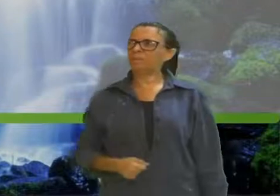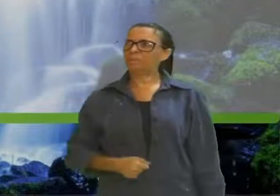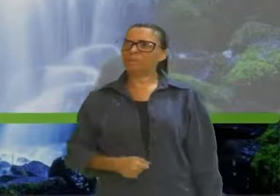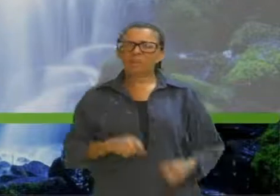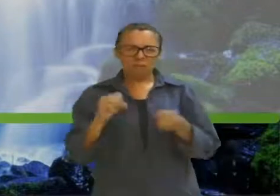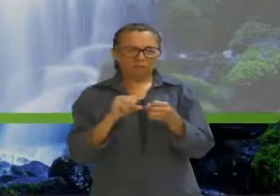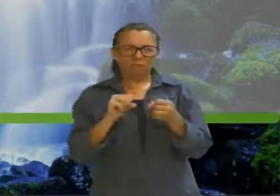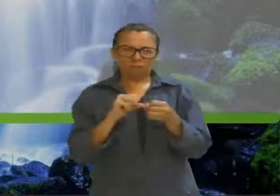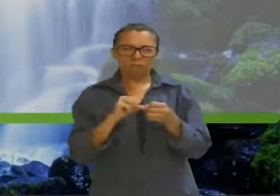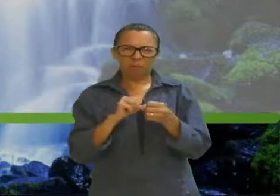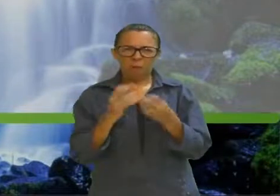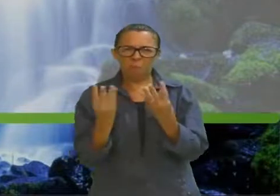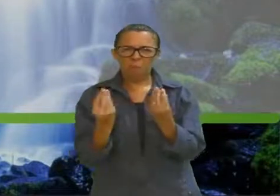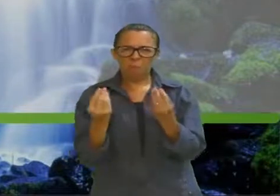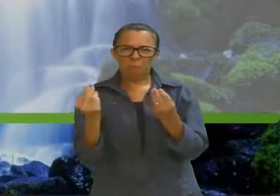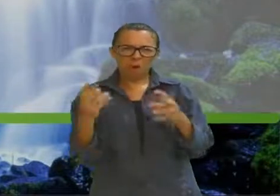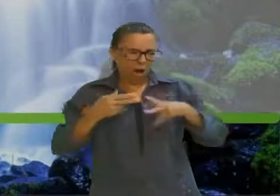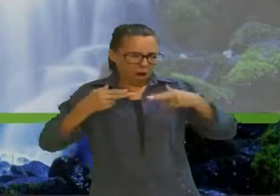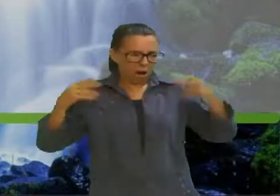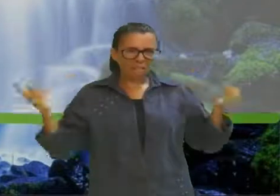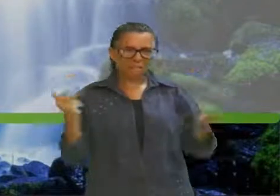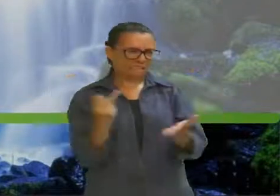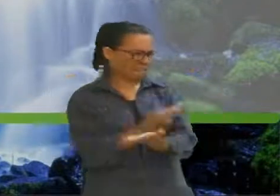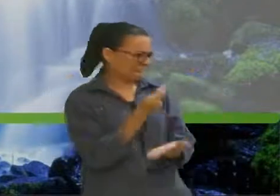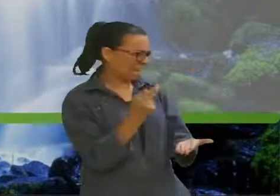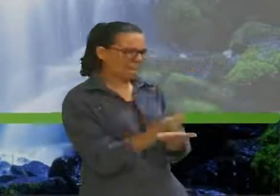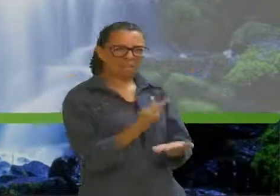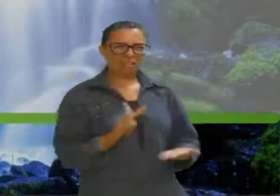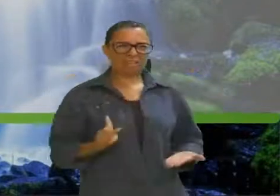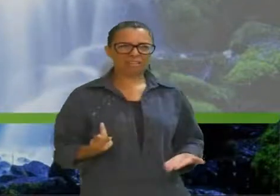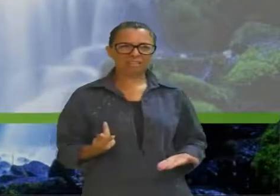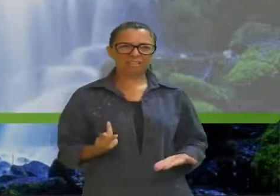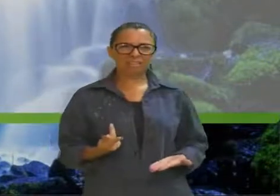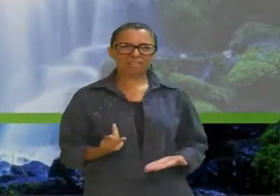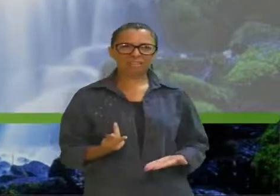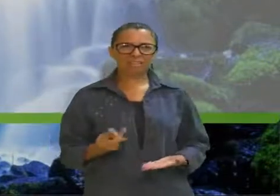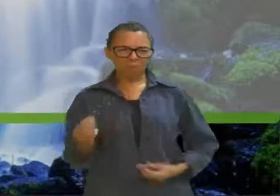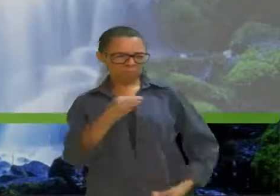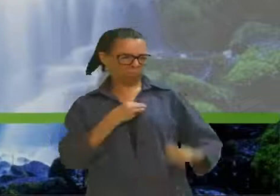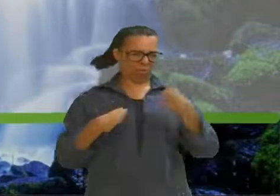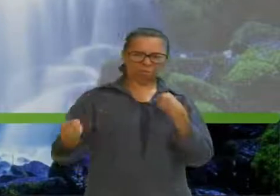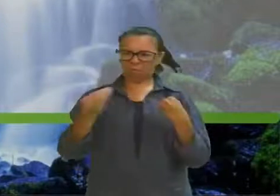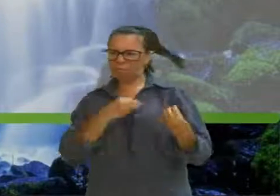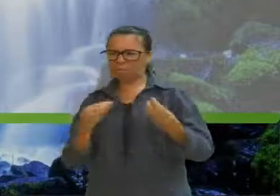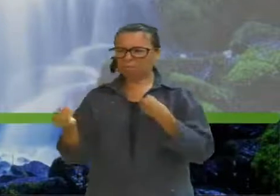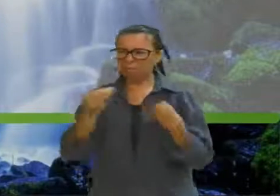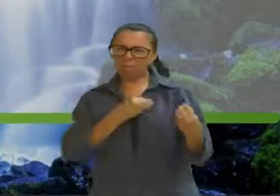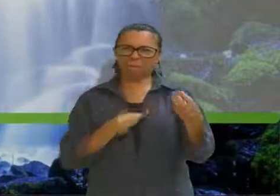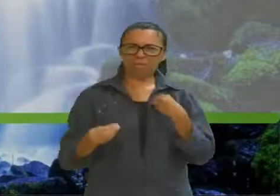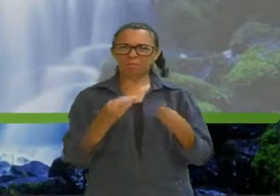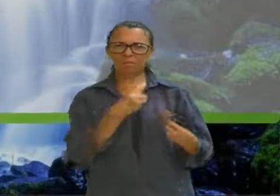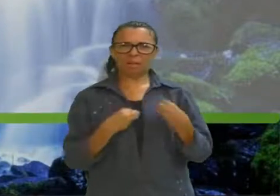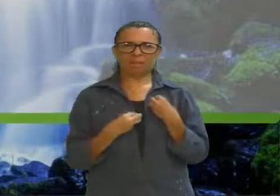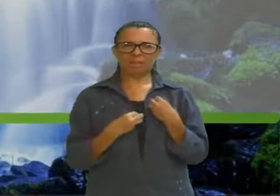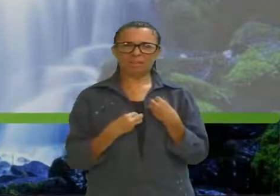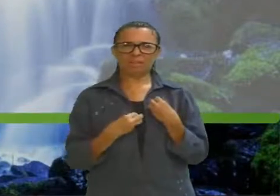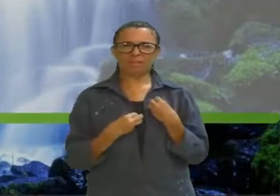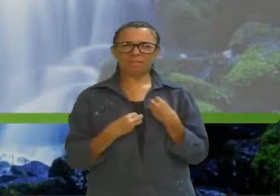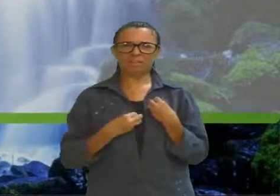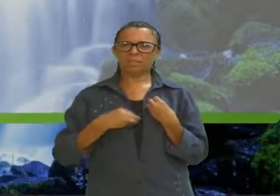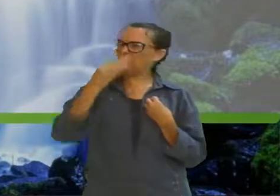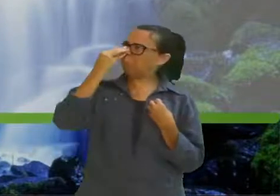você já foi transformado pelo poder do Espírito Santo? É isso que Deus quer, que a gente continue